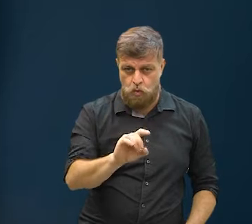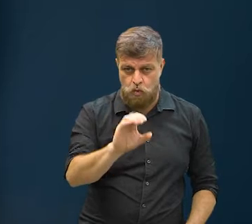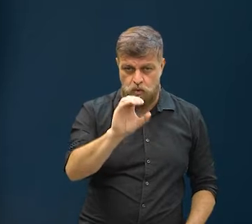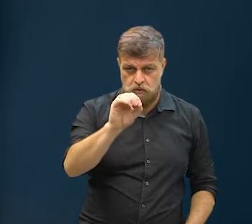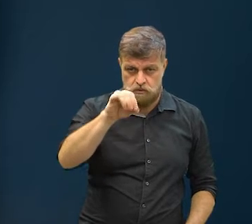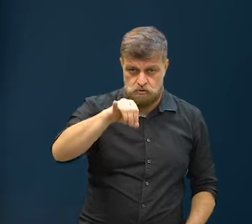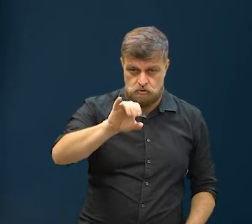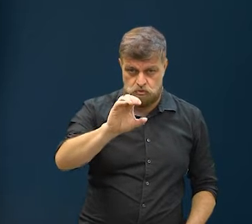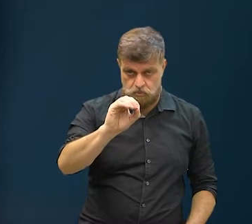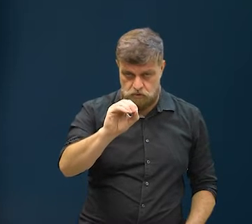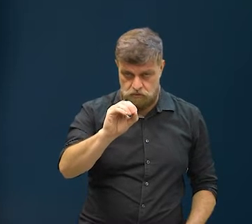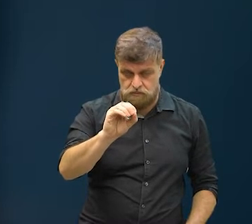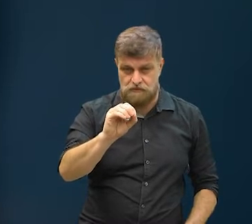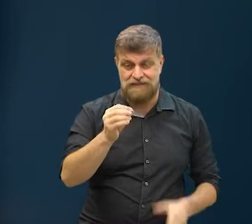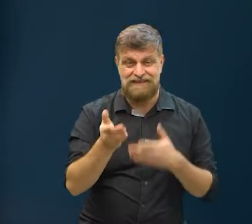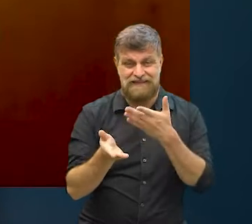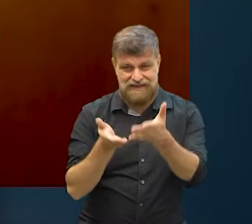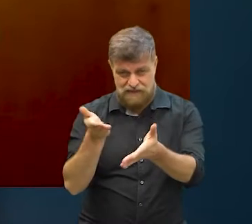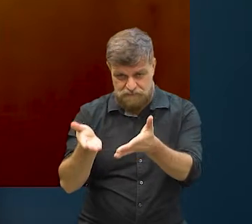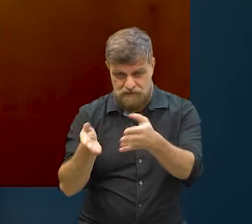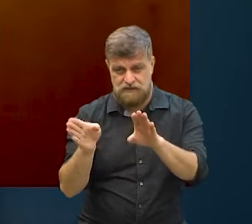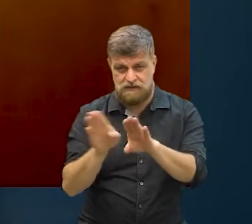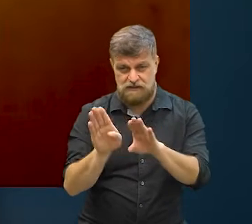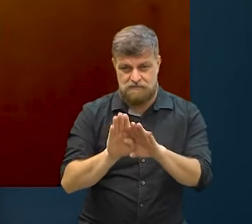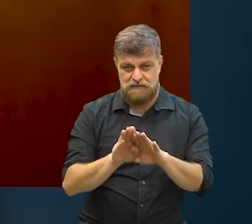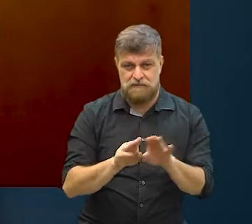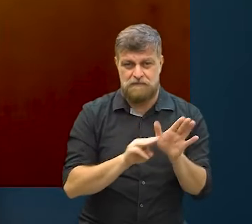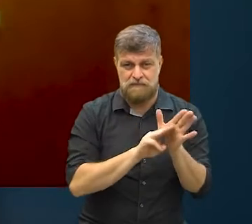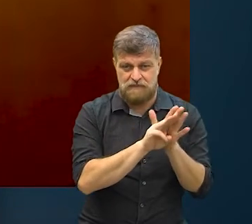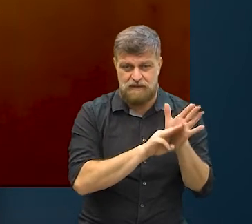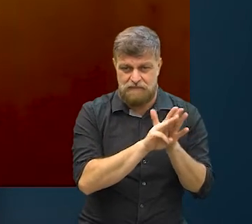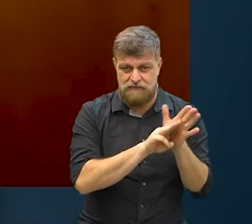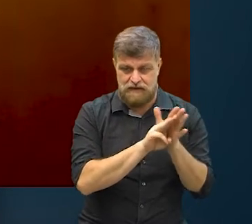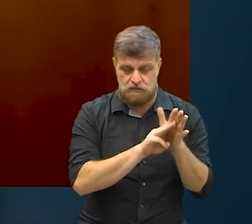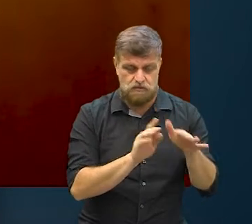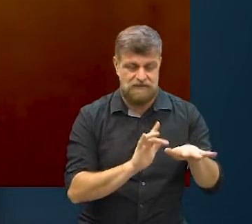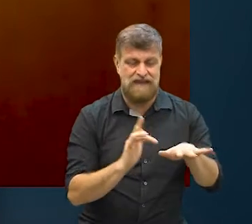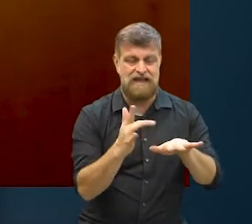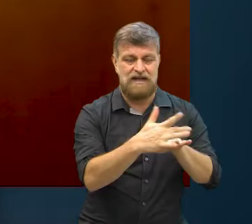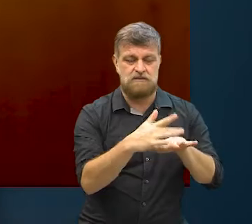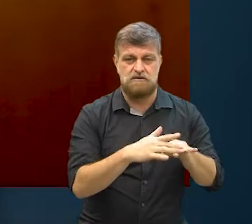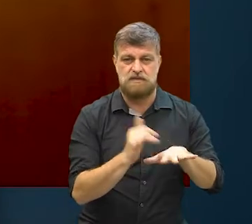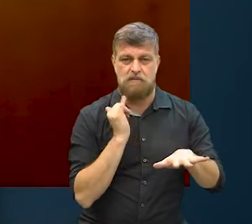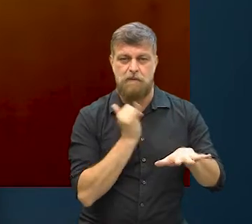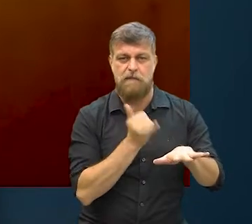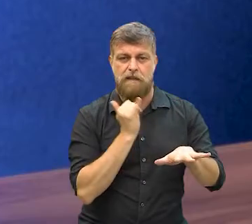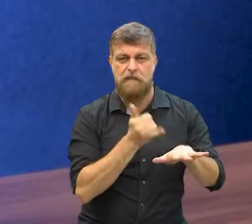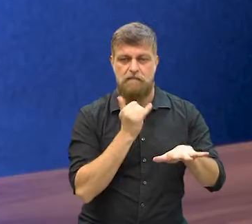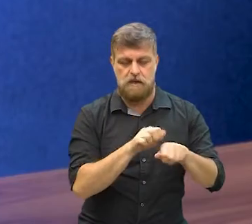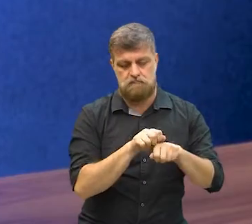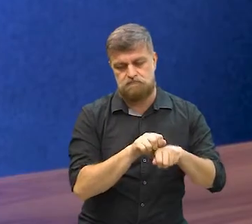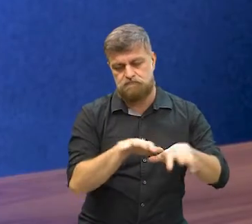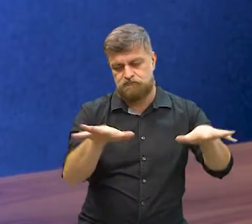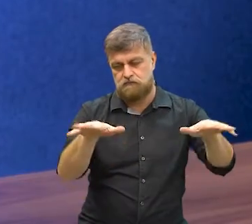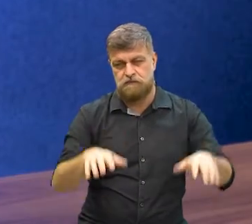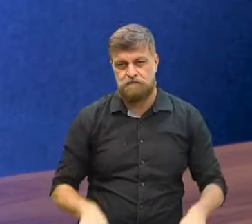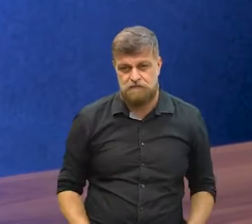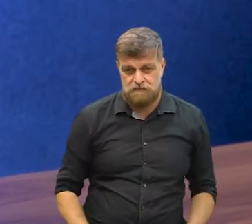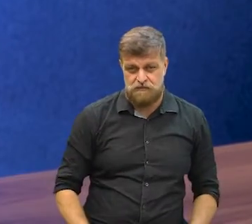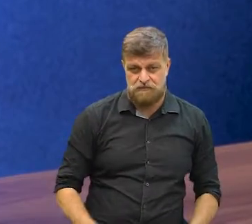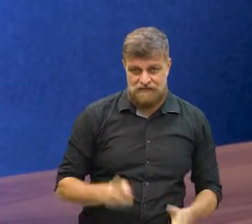parte emocional. Então eu vou divulgando, é tudo meu, é tudo redes sociais e de boca a boca. Você